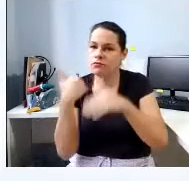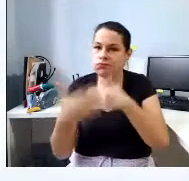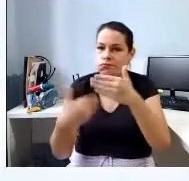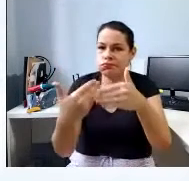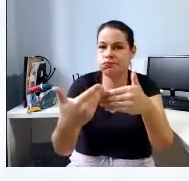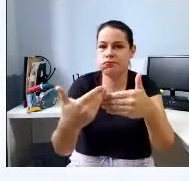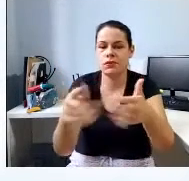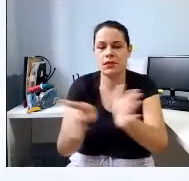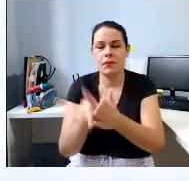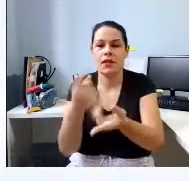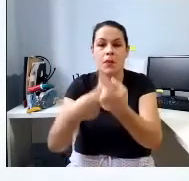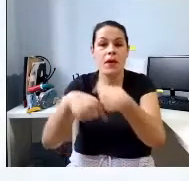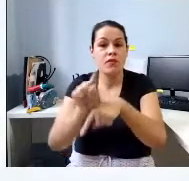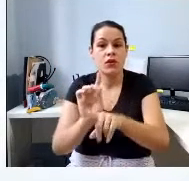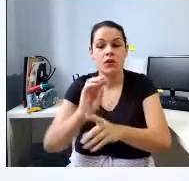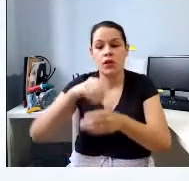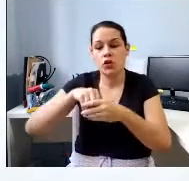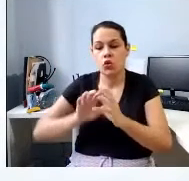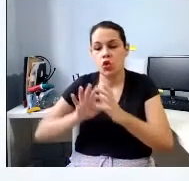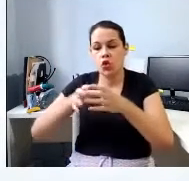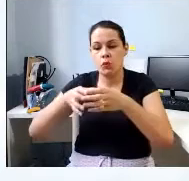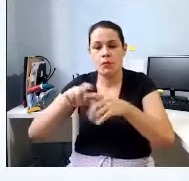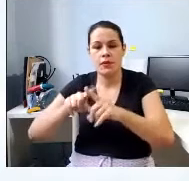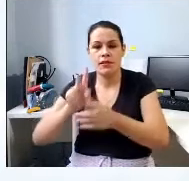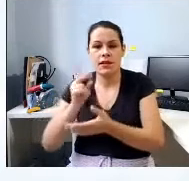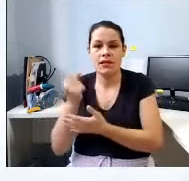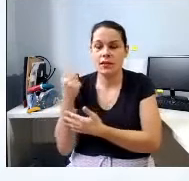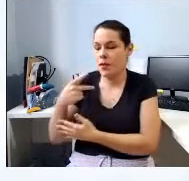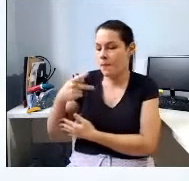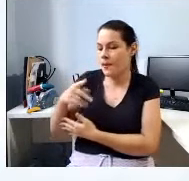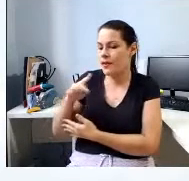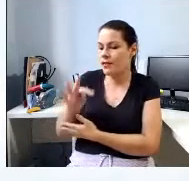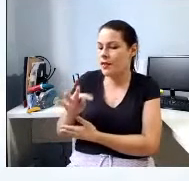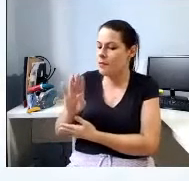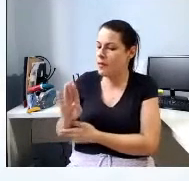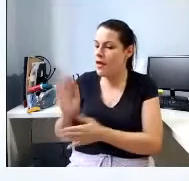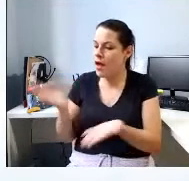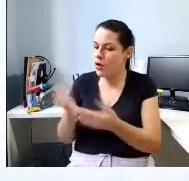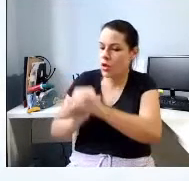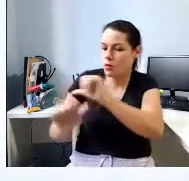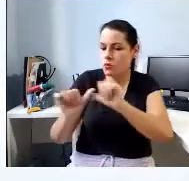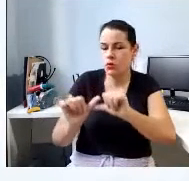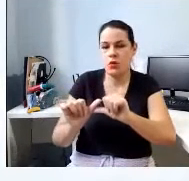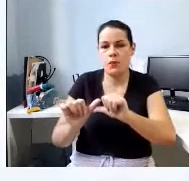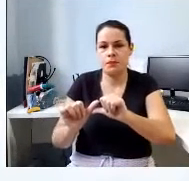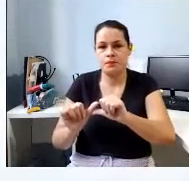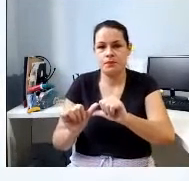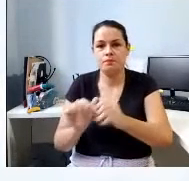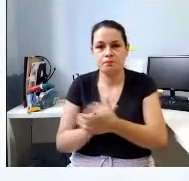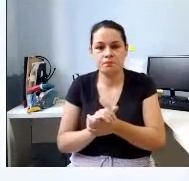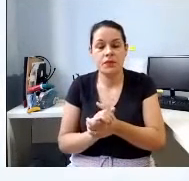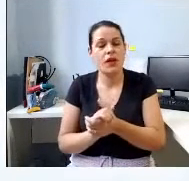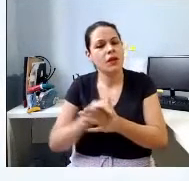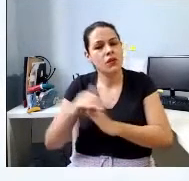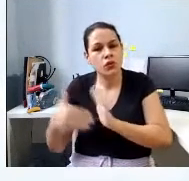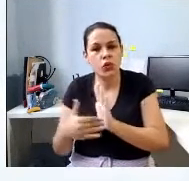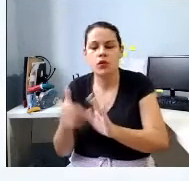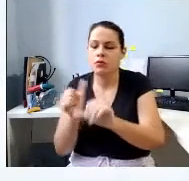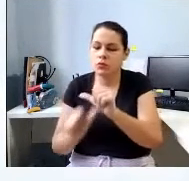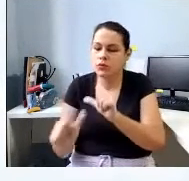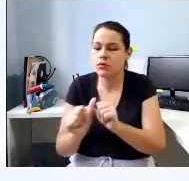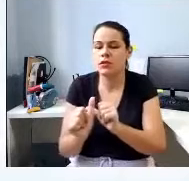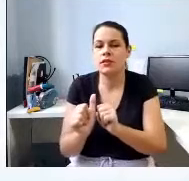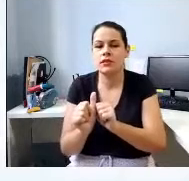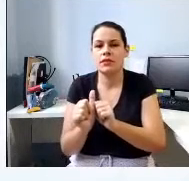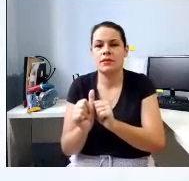da evolução, mas era o PTB e agora é o PT. E todas as forças políticas que giravam em torno do